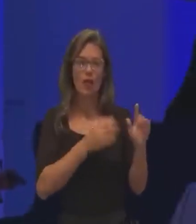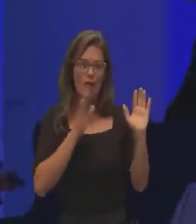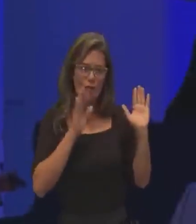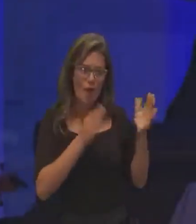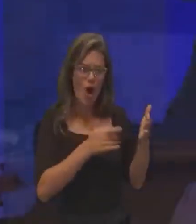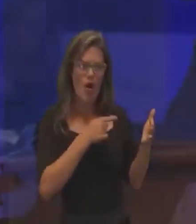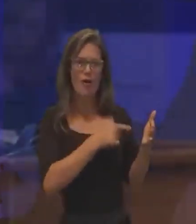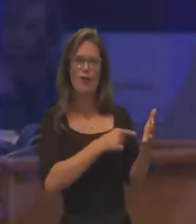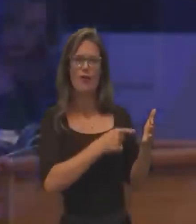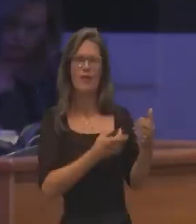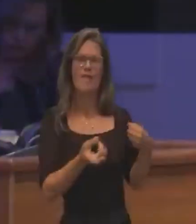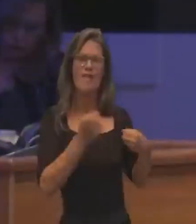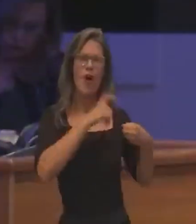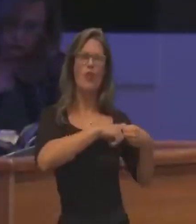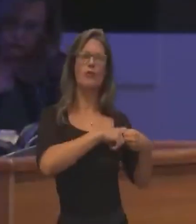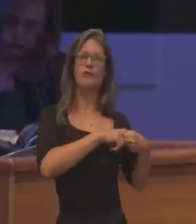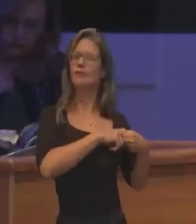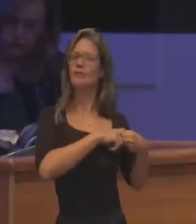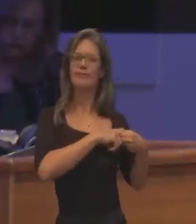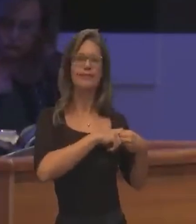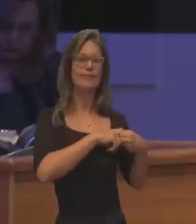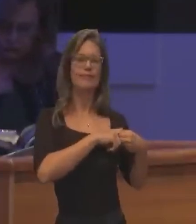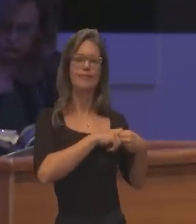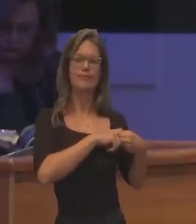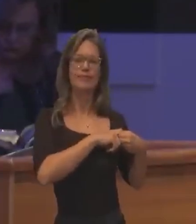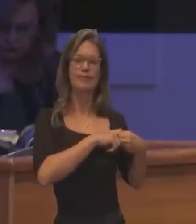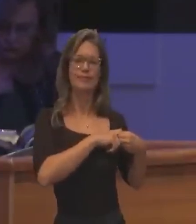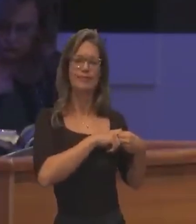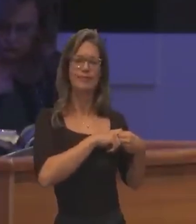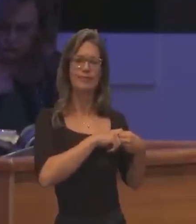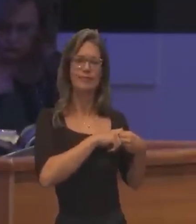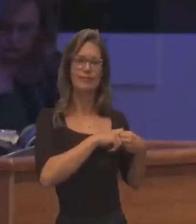ter o desejo de retornar como o povo